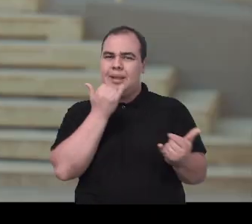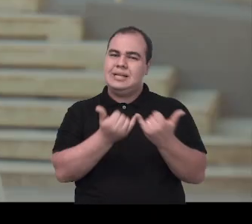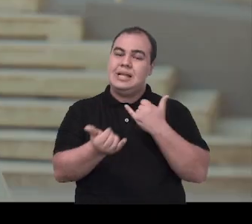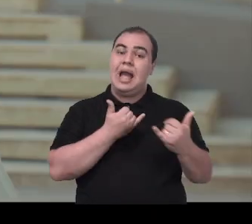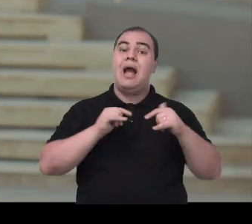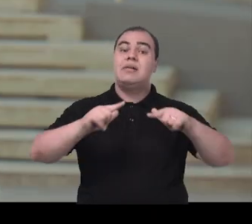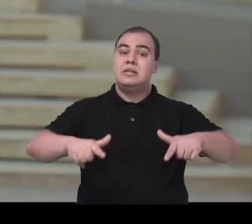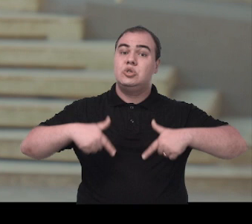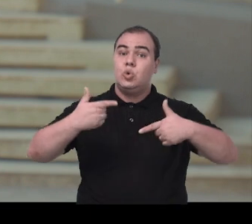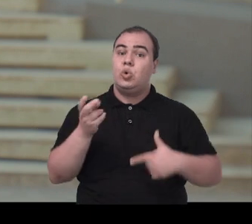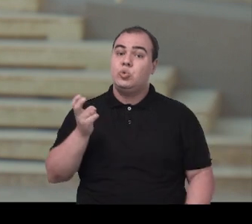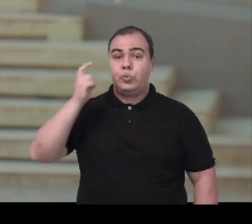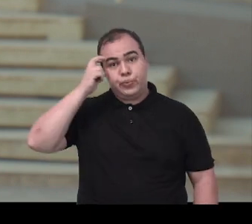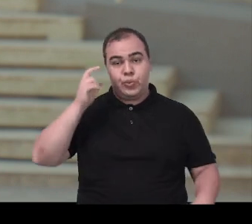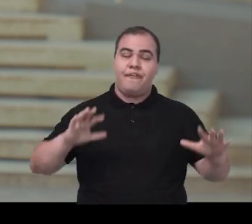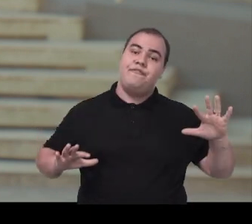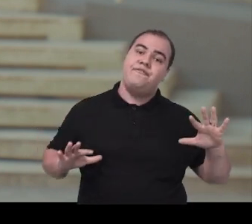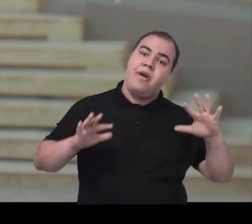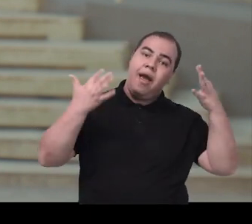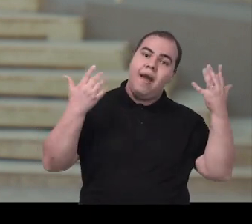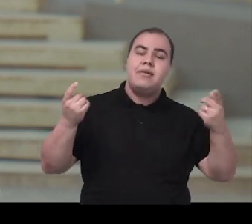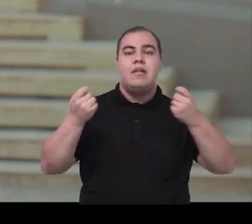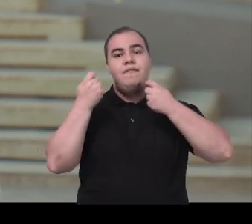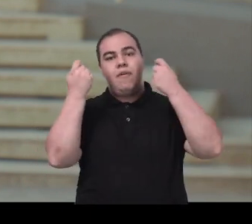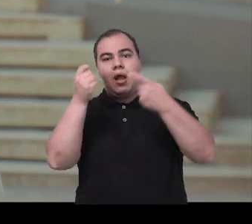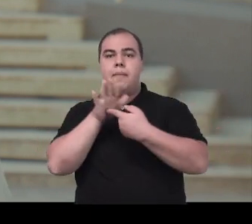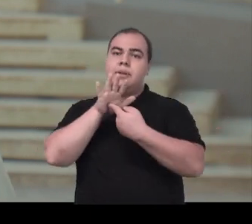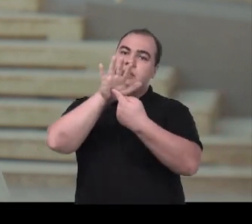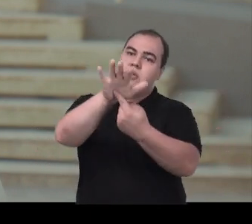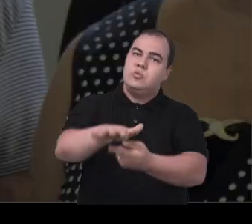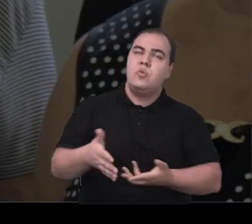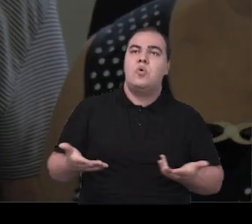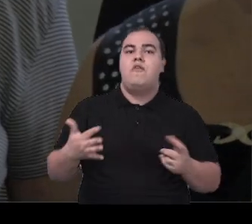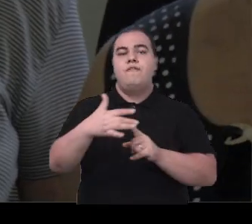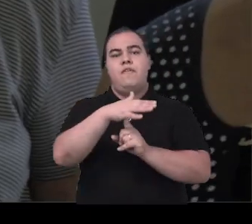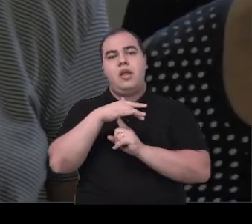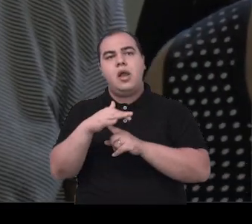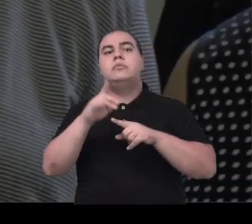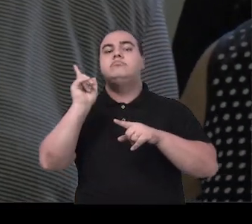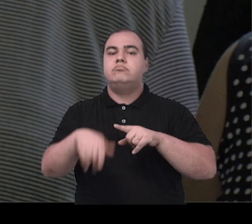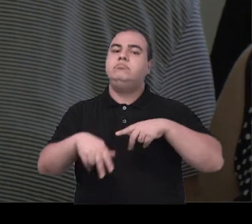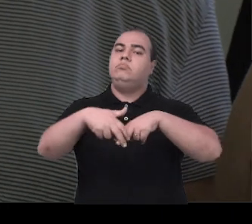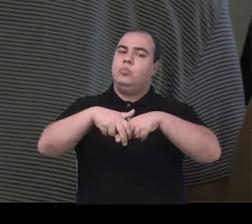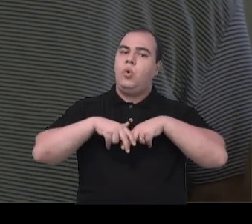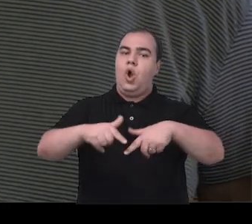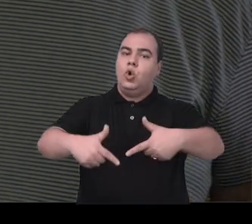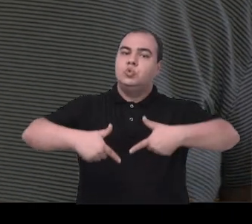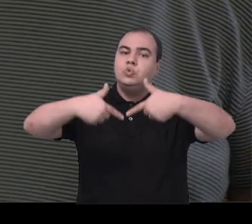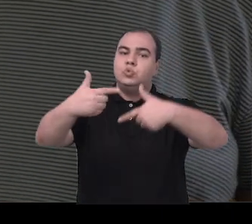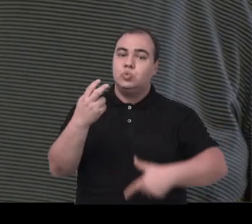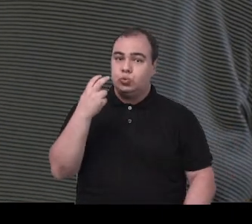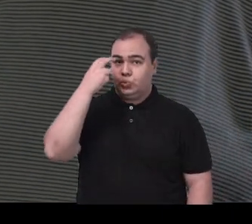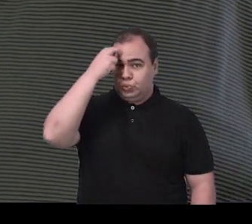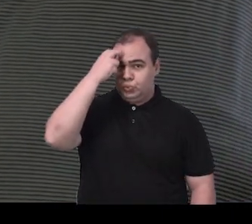semelhantes. E durante esses anos, as ações de cultura, sejam festas, eventos, apresentações, feiras, foi através de